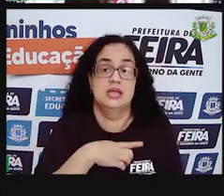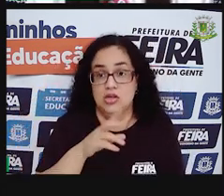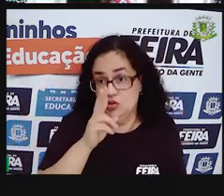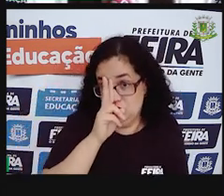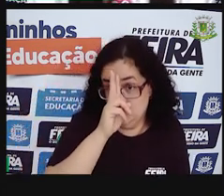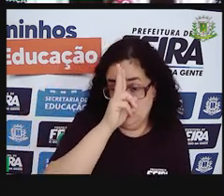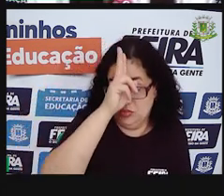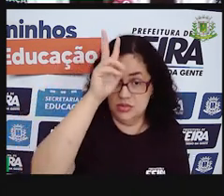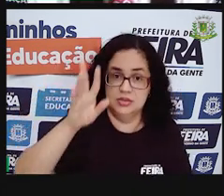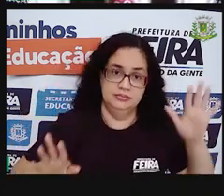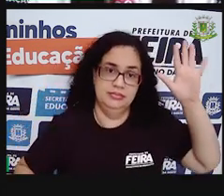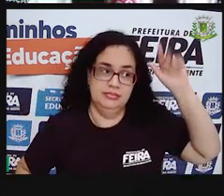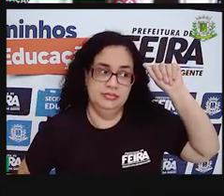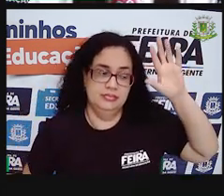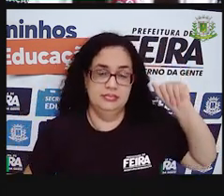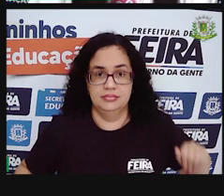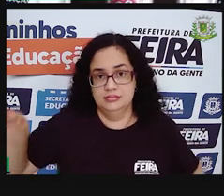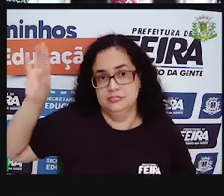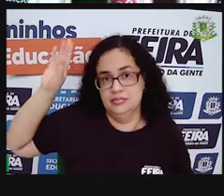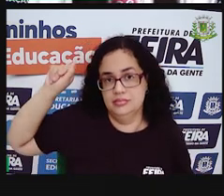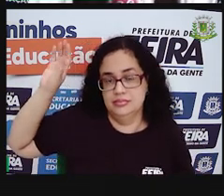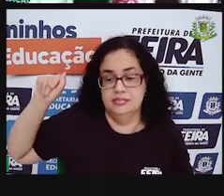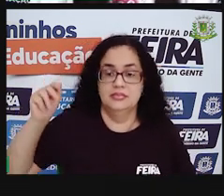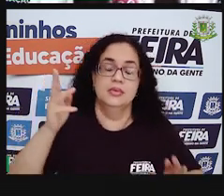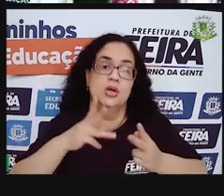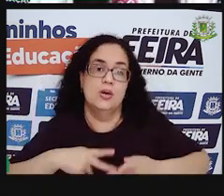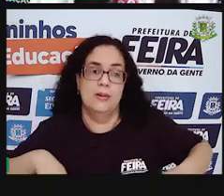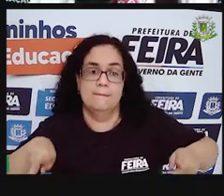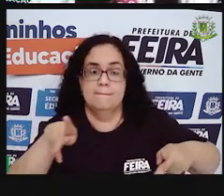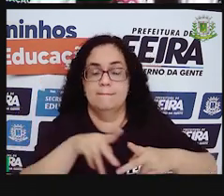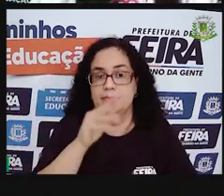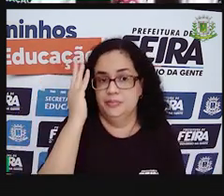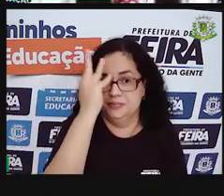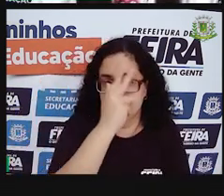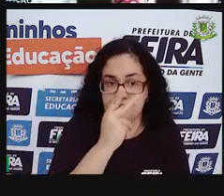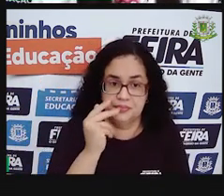né? E ser assim popularizada em sua beleza, né?